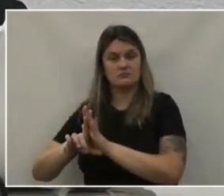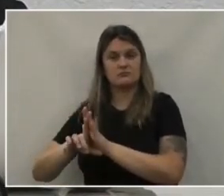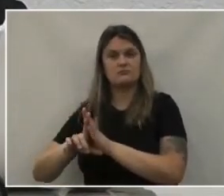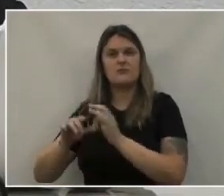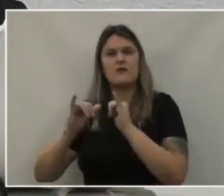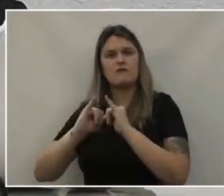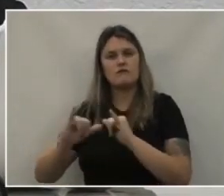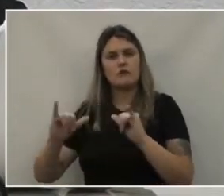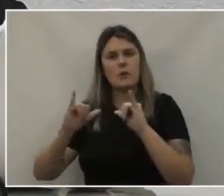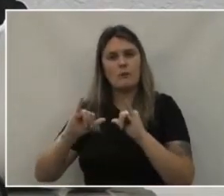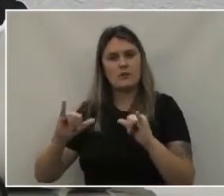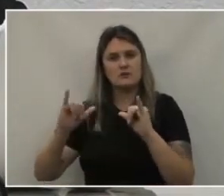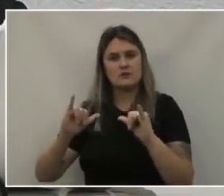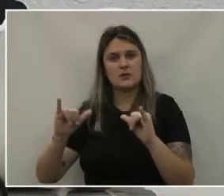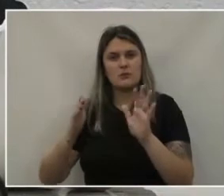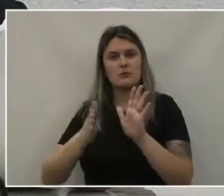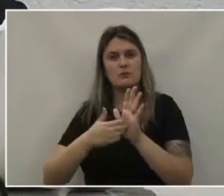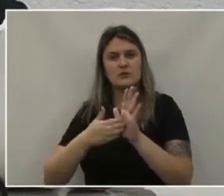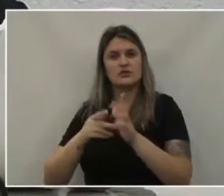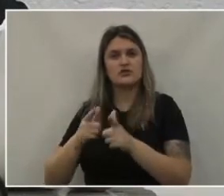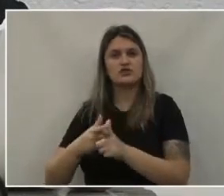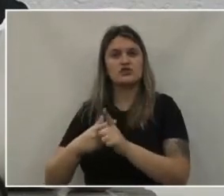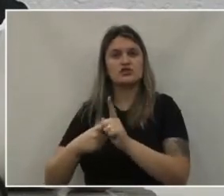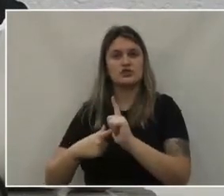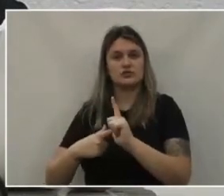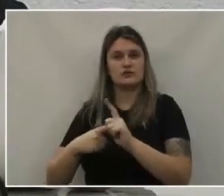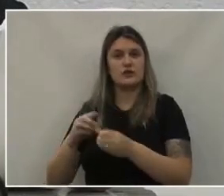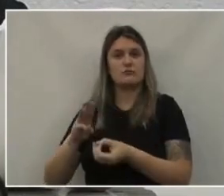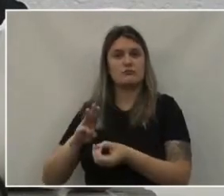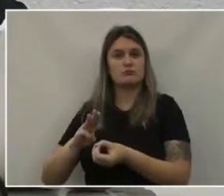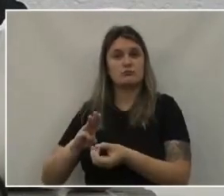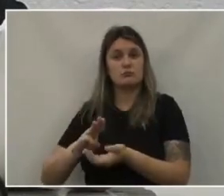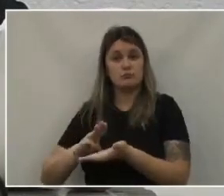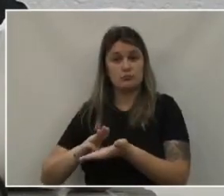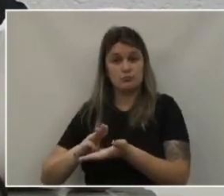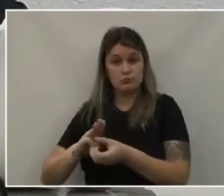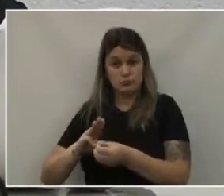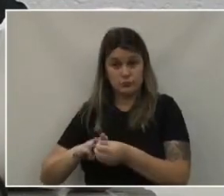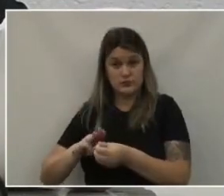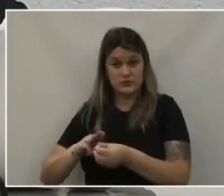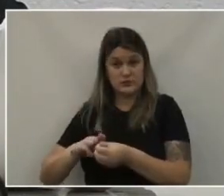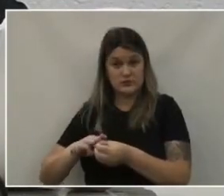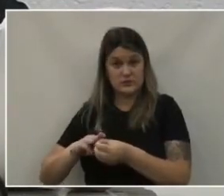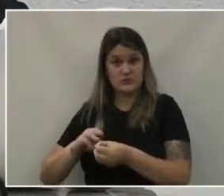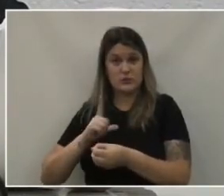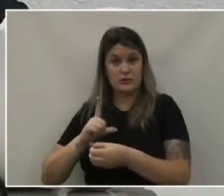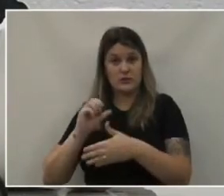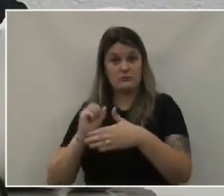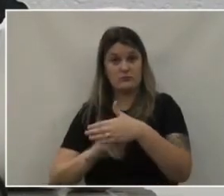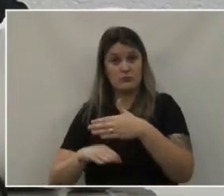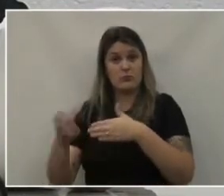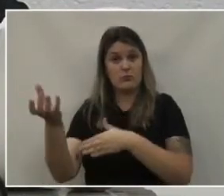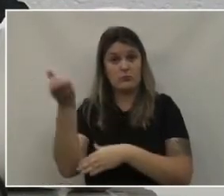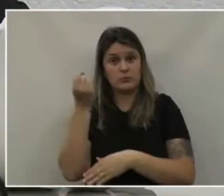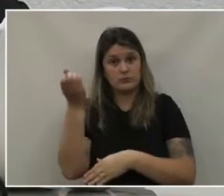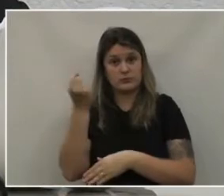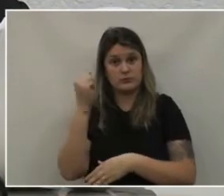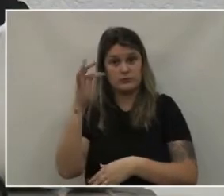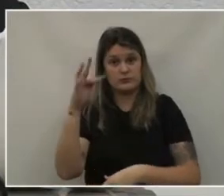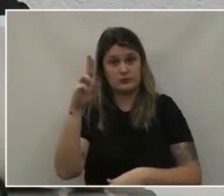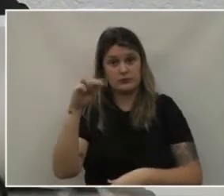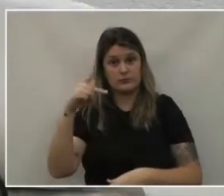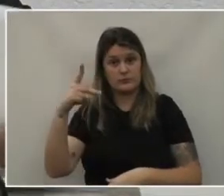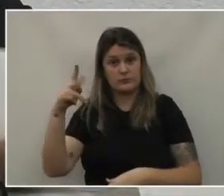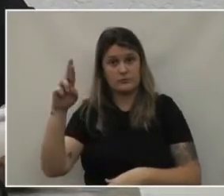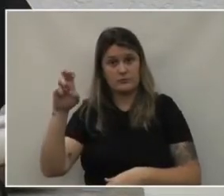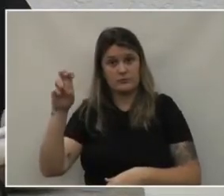trazer informações referente à dívida que o município tem com o Fundo Municipal de Previdência, FUNPREV, no